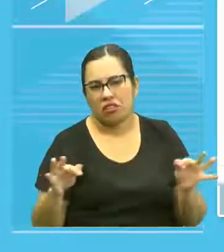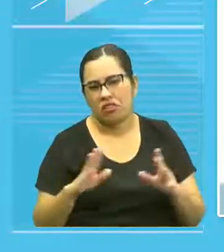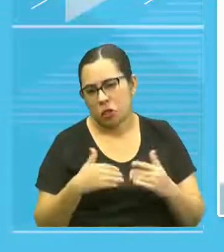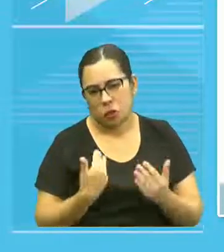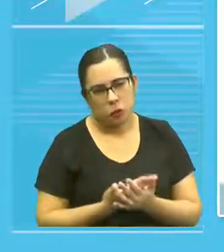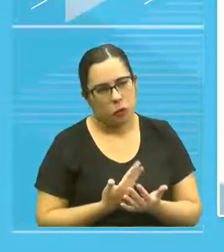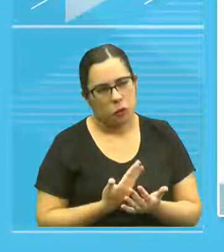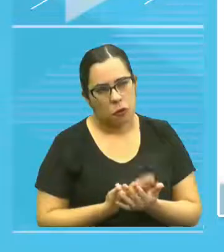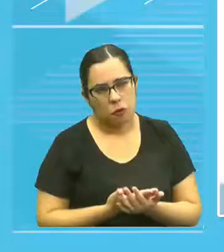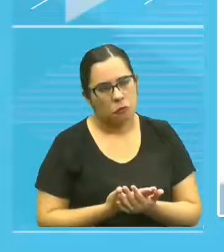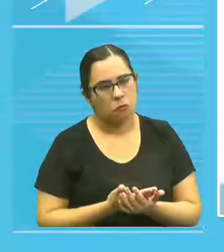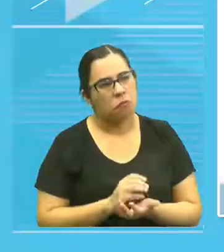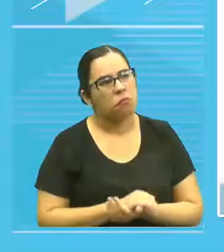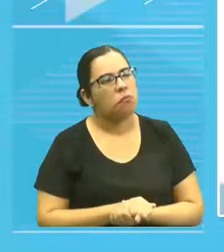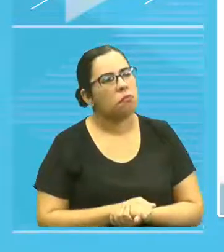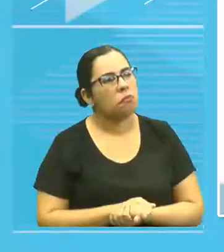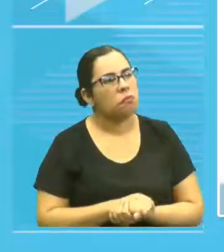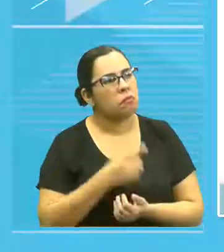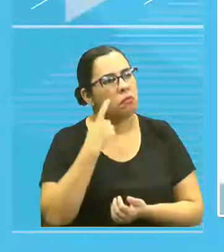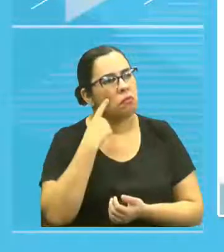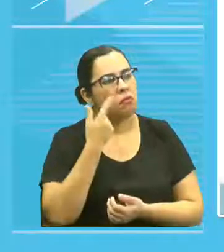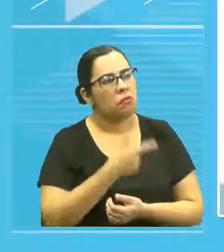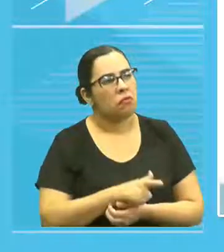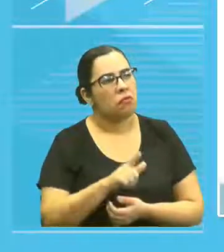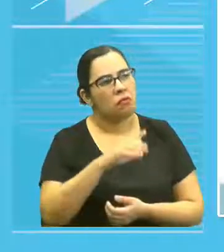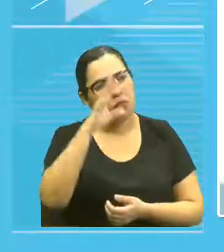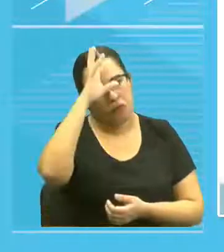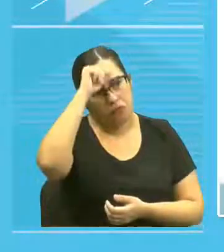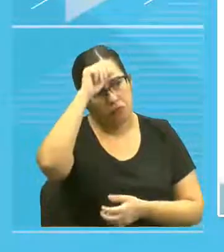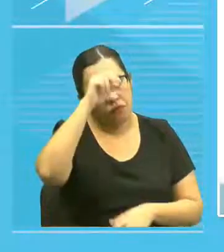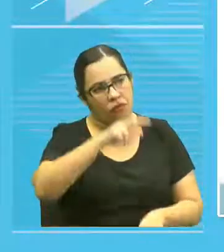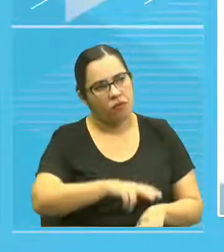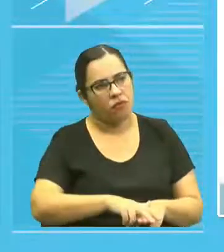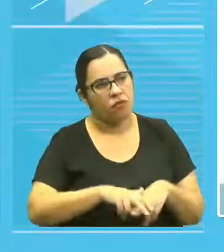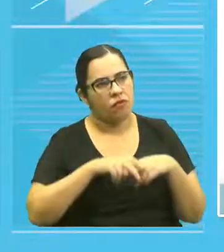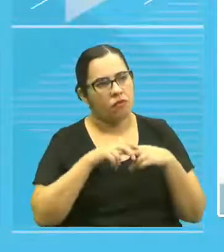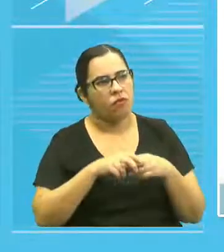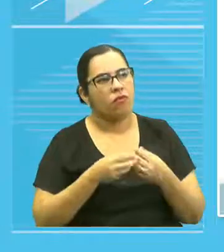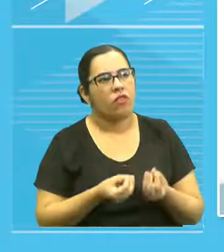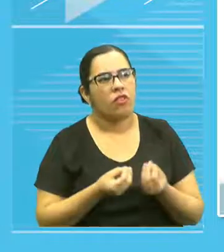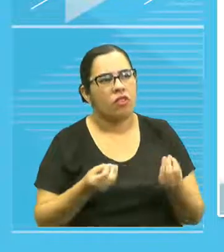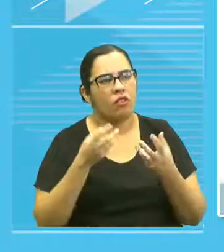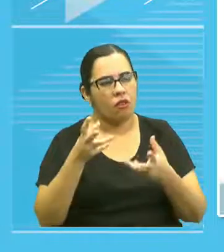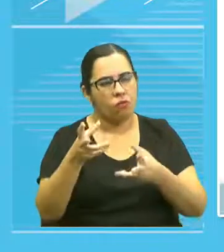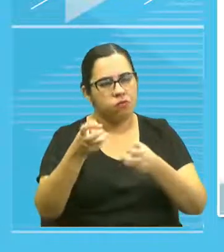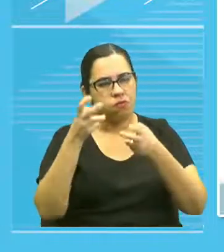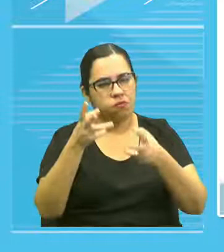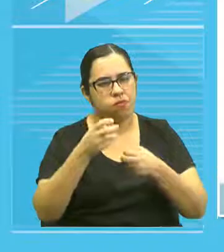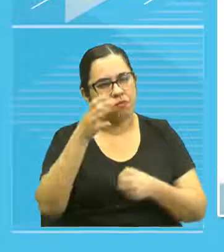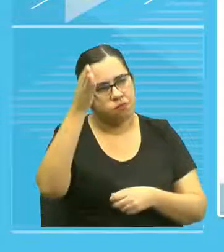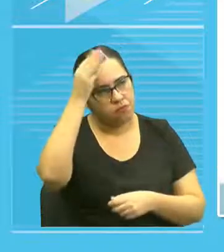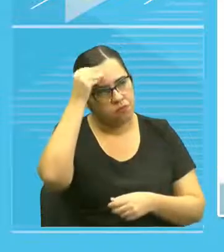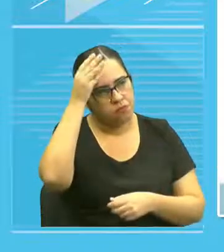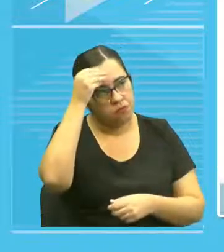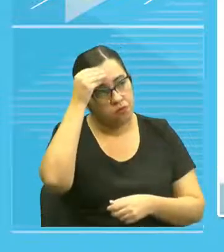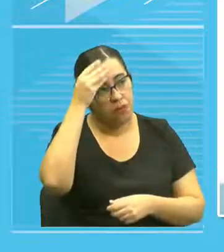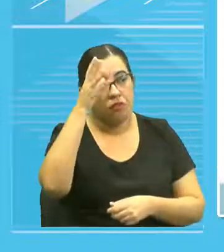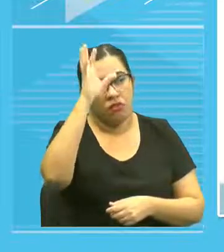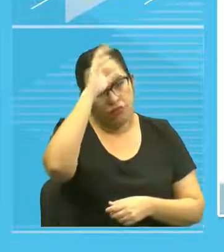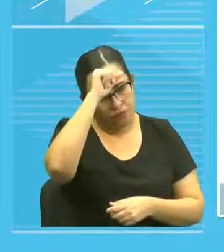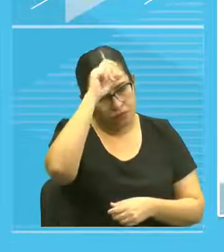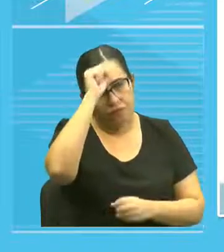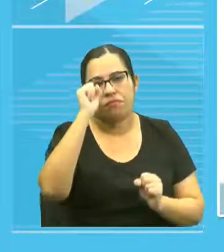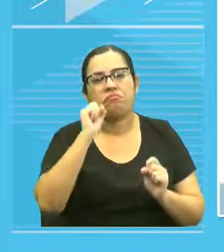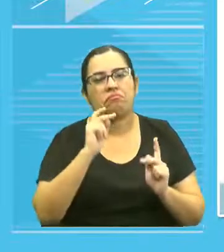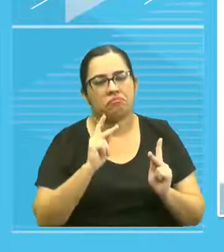escolares aprendeu nas aulas por meio da apreensão dos conhecimentos aprendeu